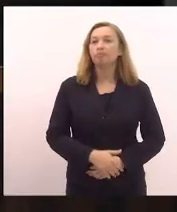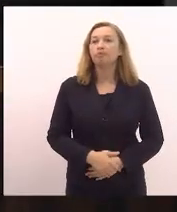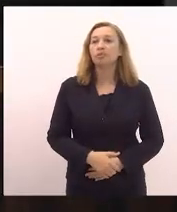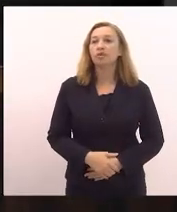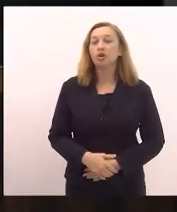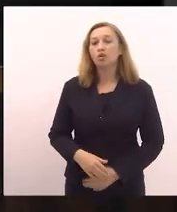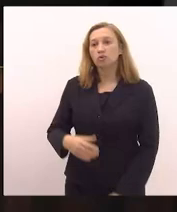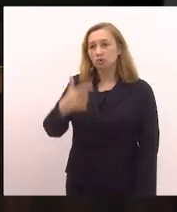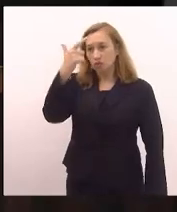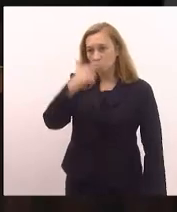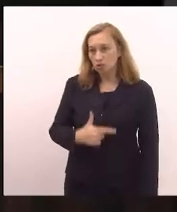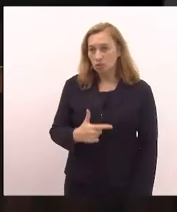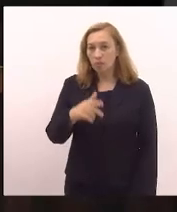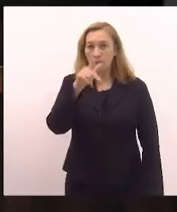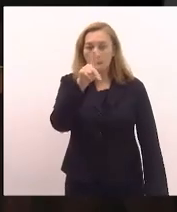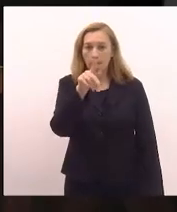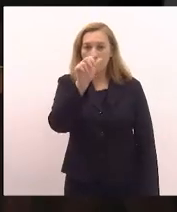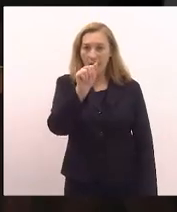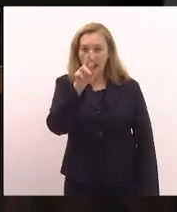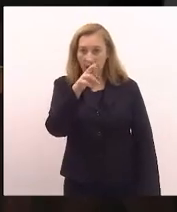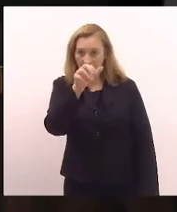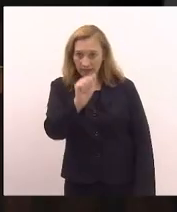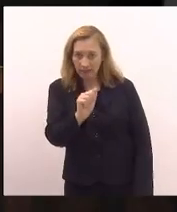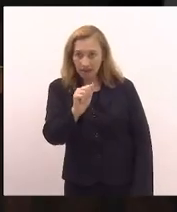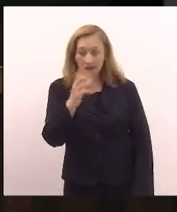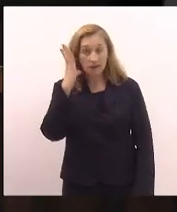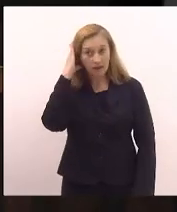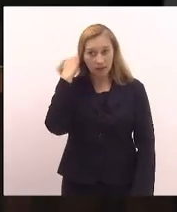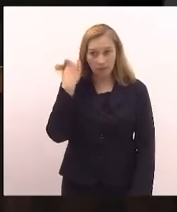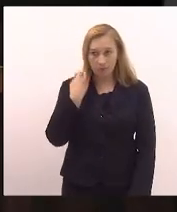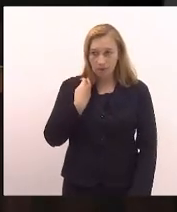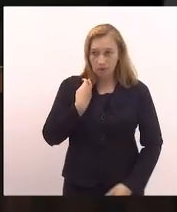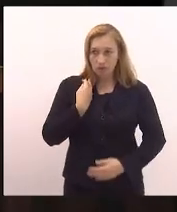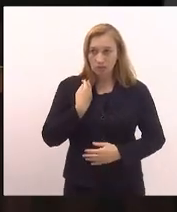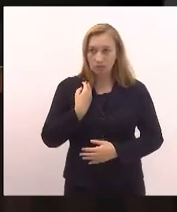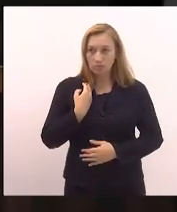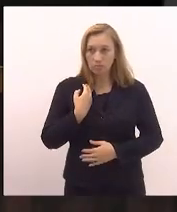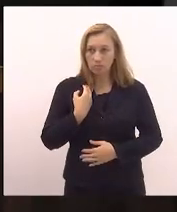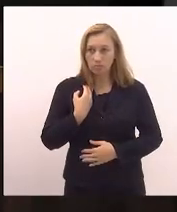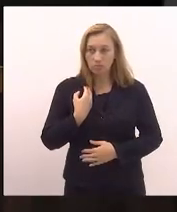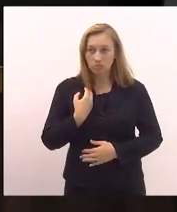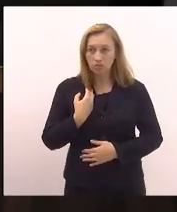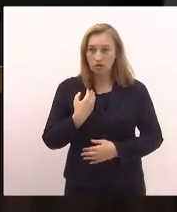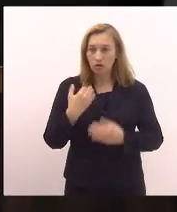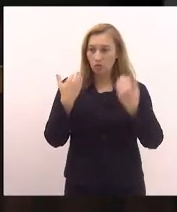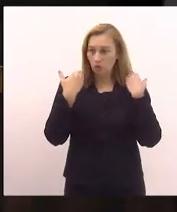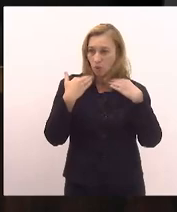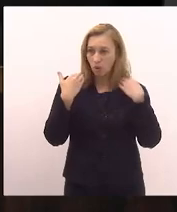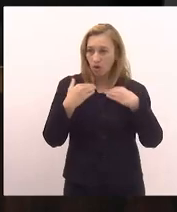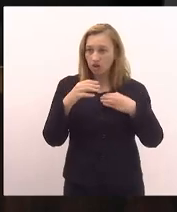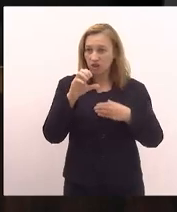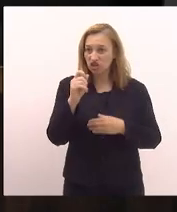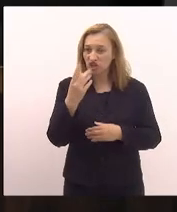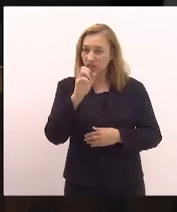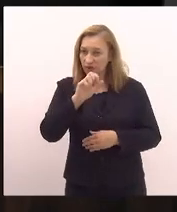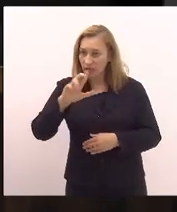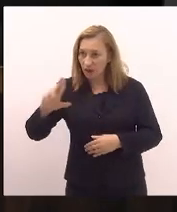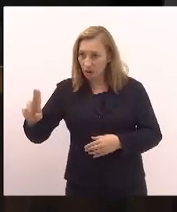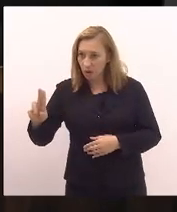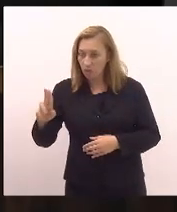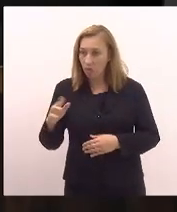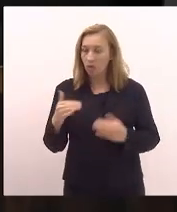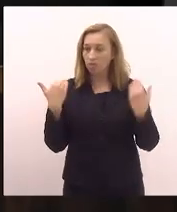Eu sou parda, cabelo com corte Chanel até